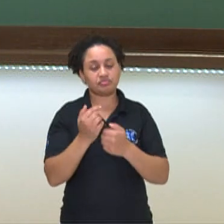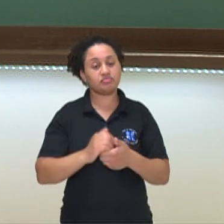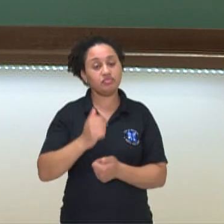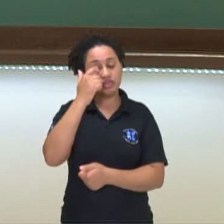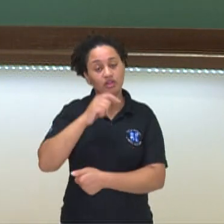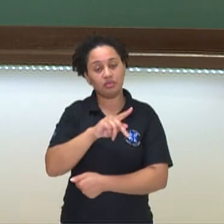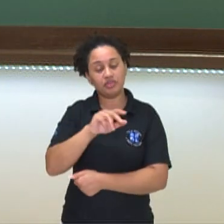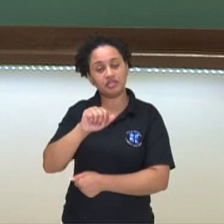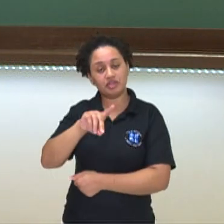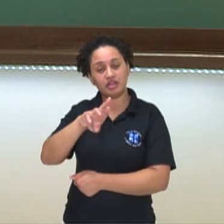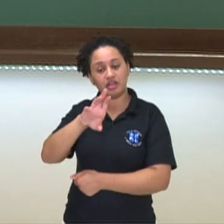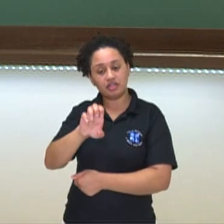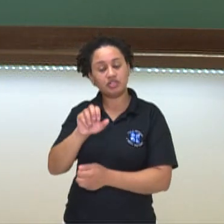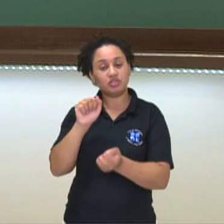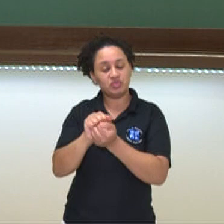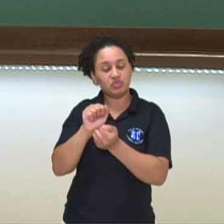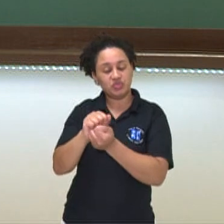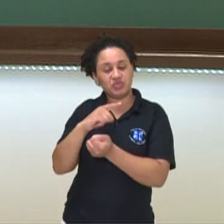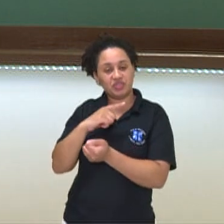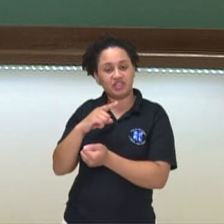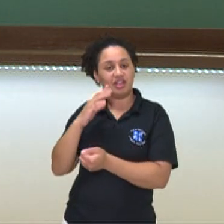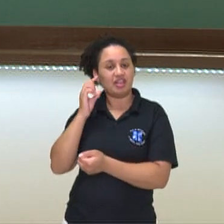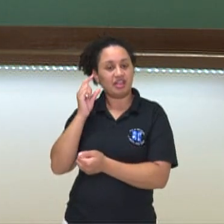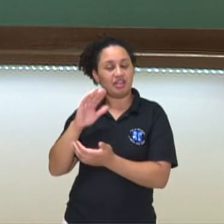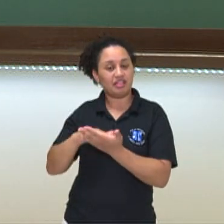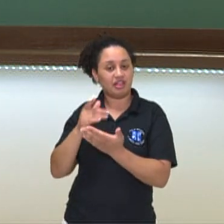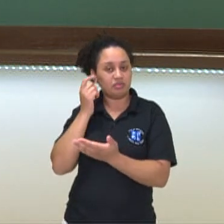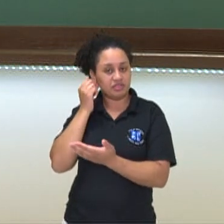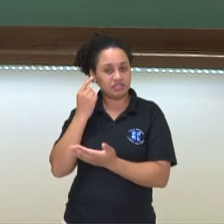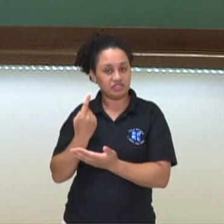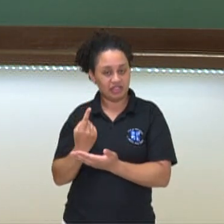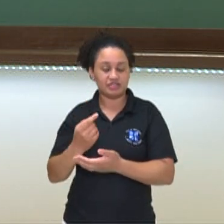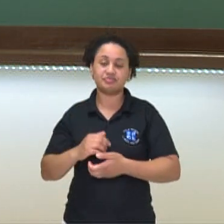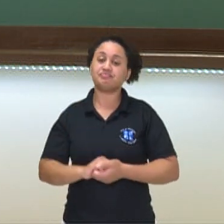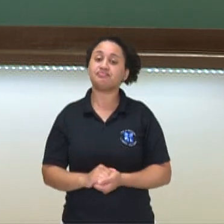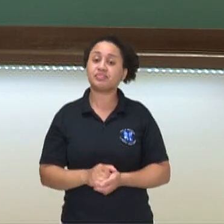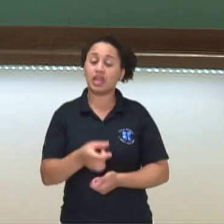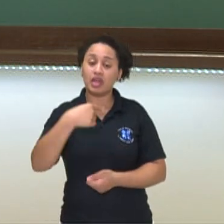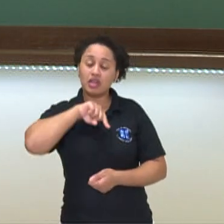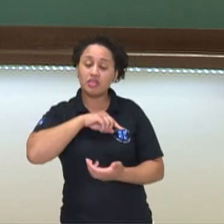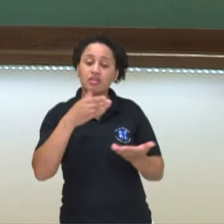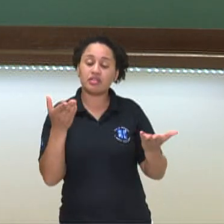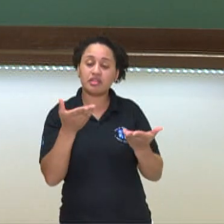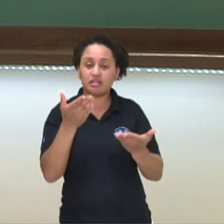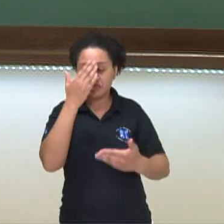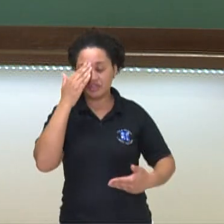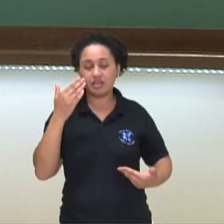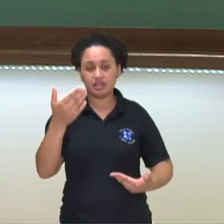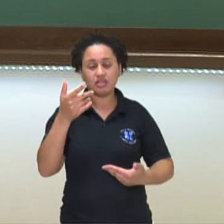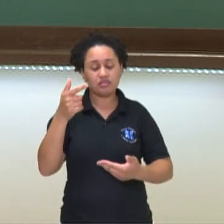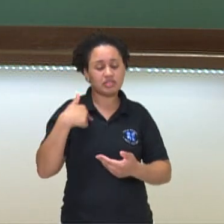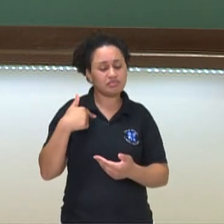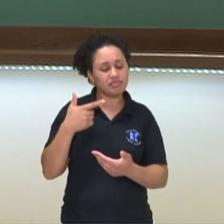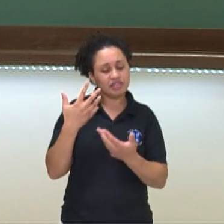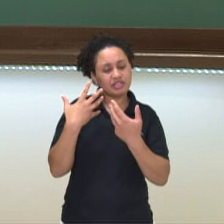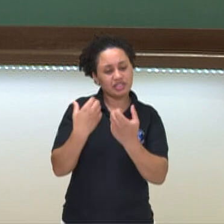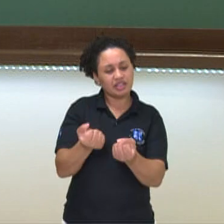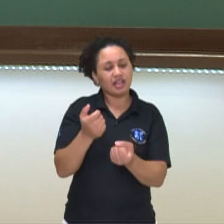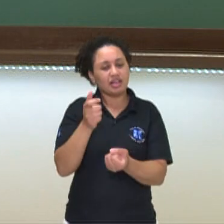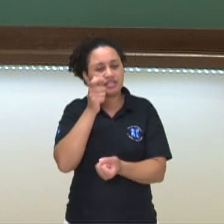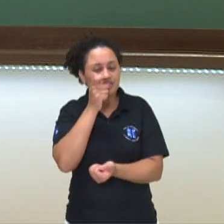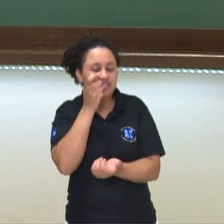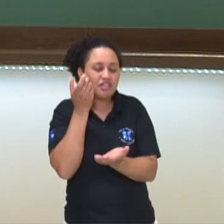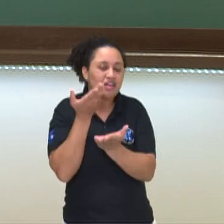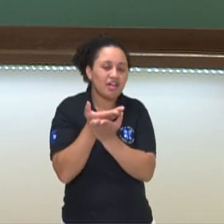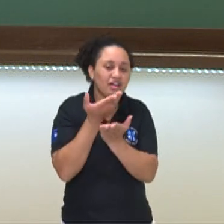Andrew e junto comigo temos aqui a Jéssica e nós queremos inicialmente agradecer a você por permitir a nossa entrada aí na sua casa, aonde